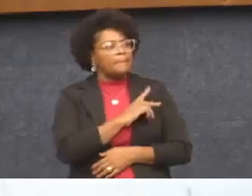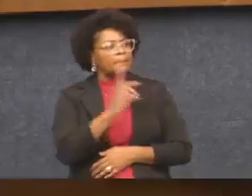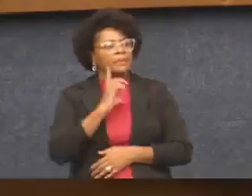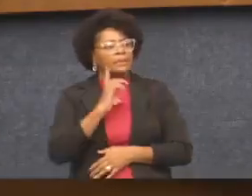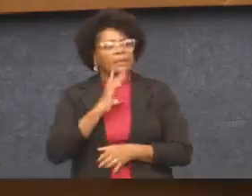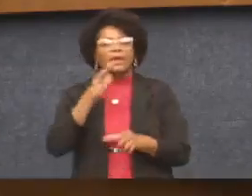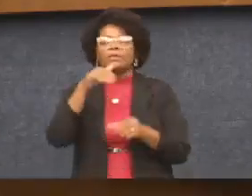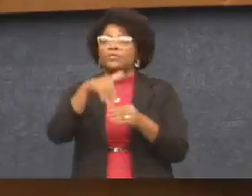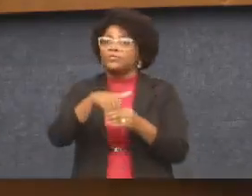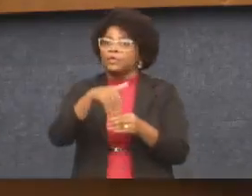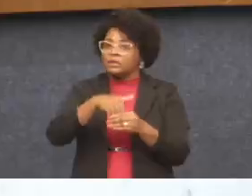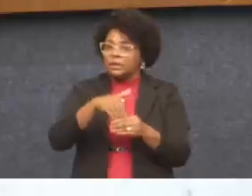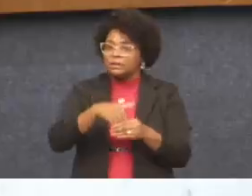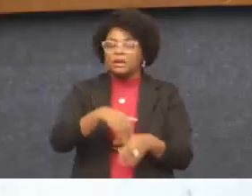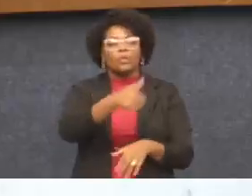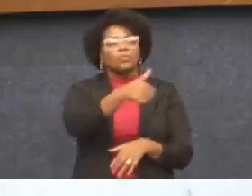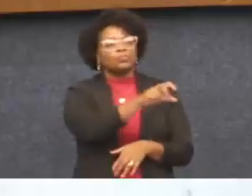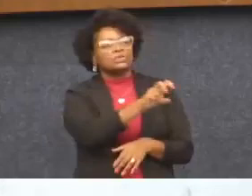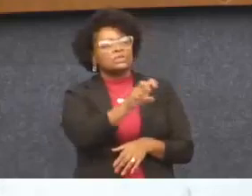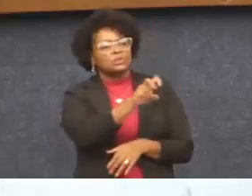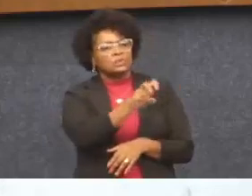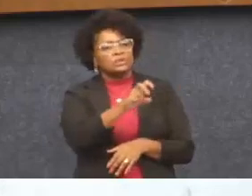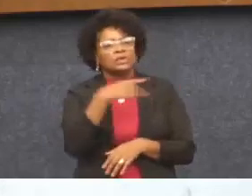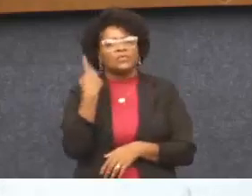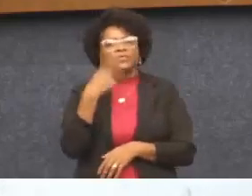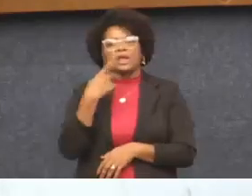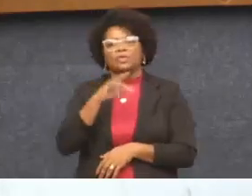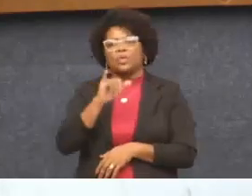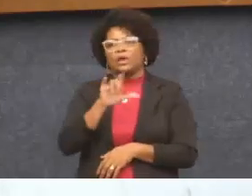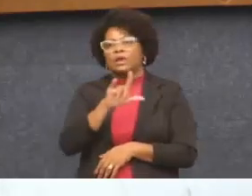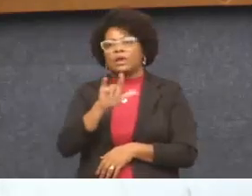votação. 155. Deferido. Senhor secretário, próximo item.